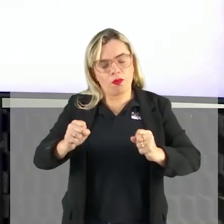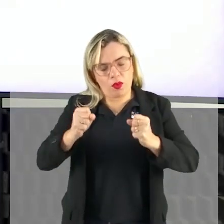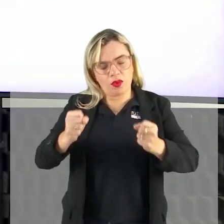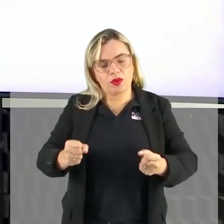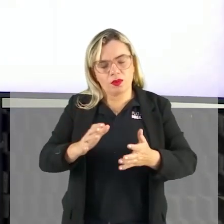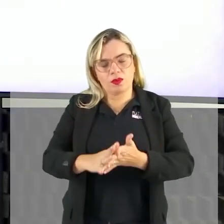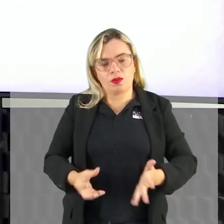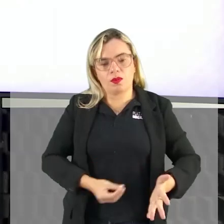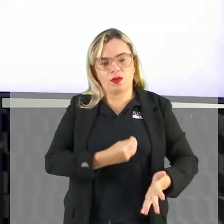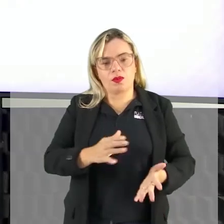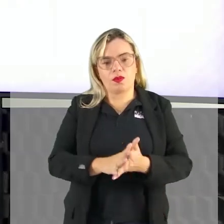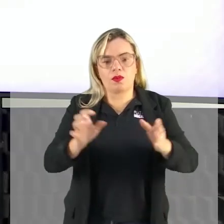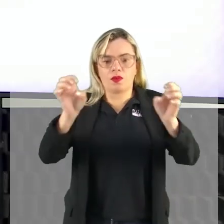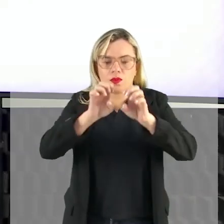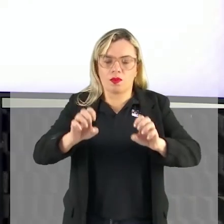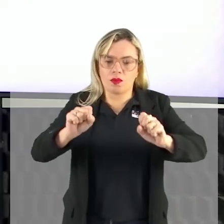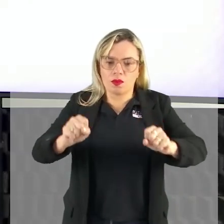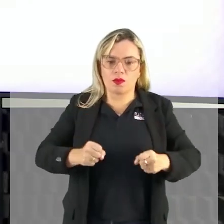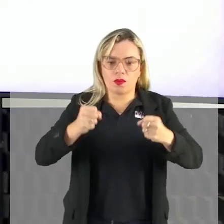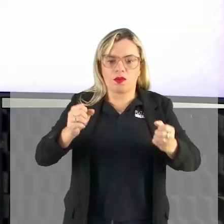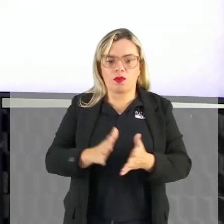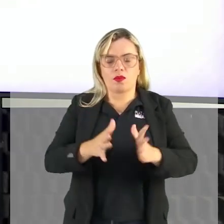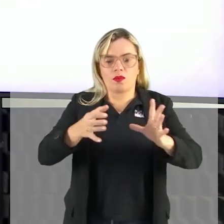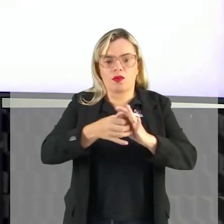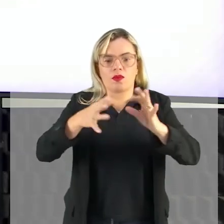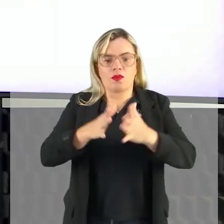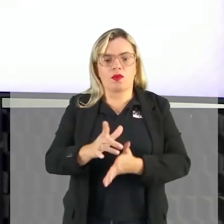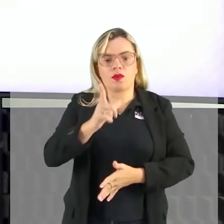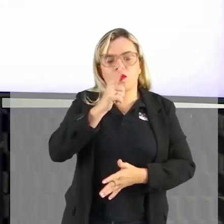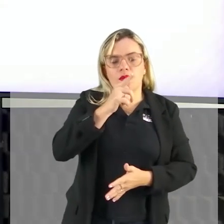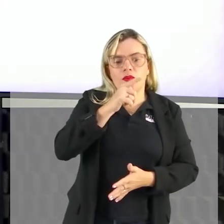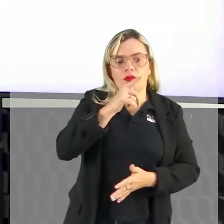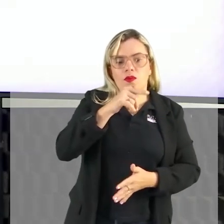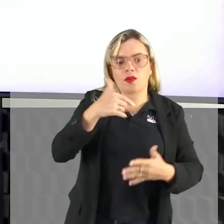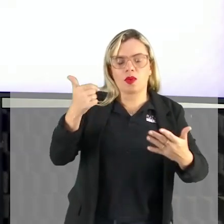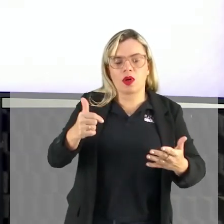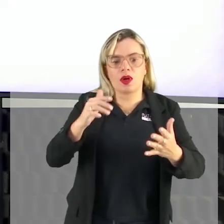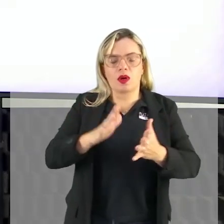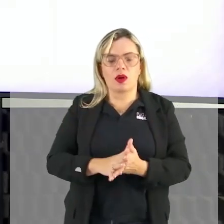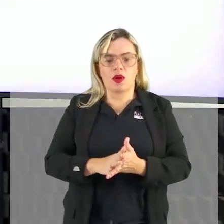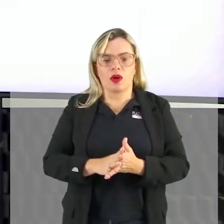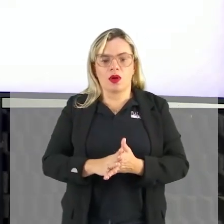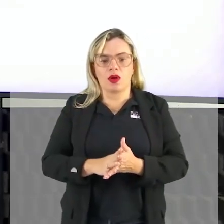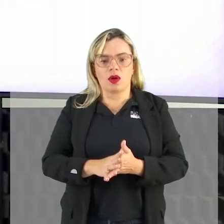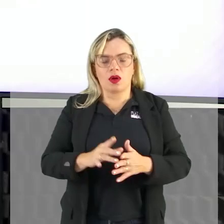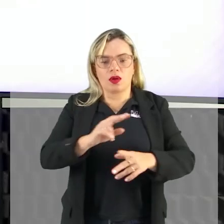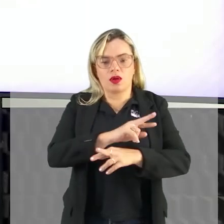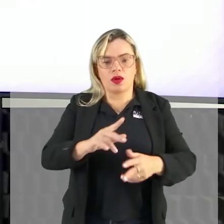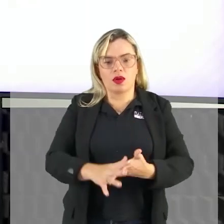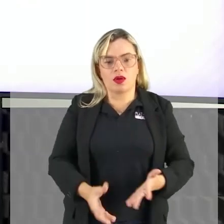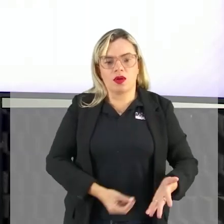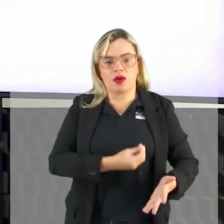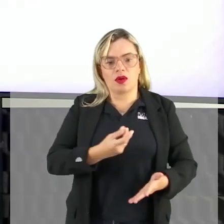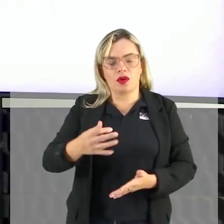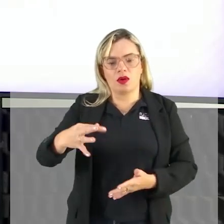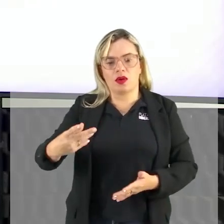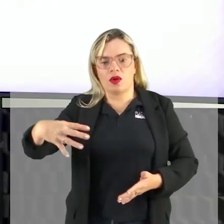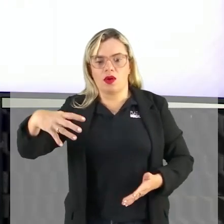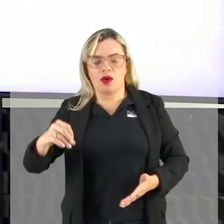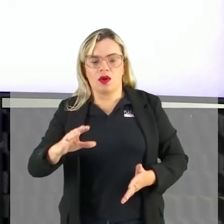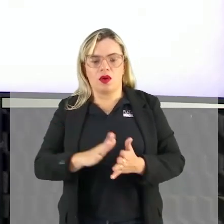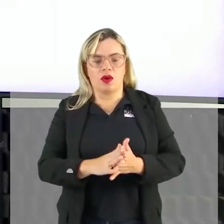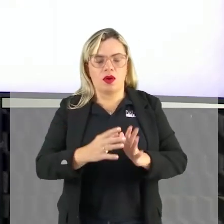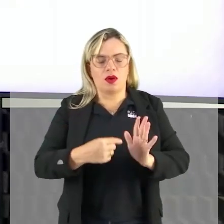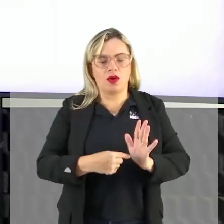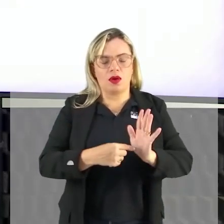Qual estrutura possibilitou a independência da água para a fecundação dos seres vivos citados acima? Bom,